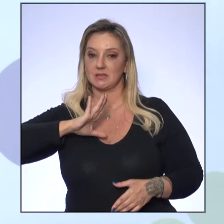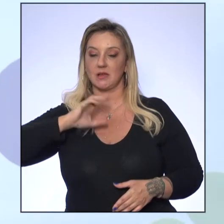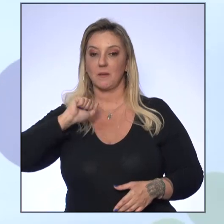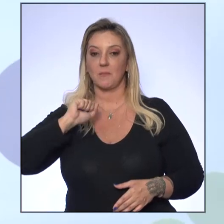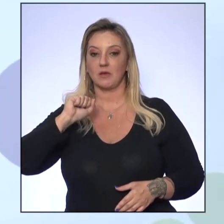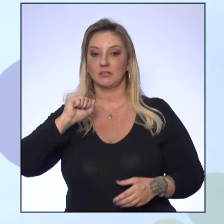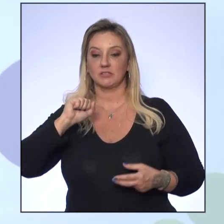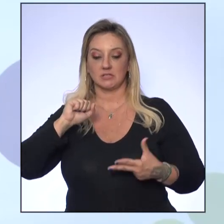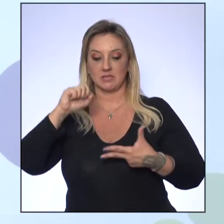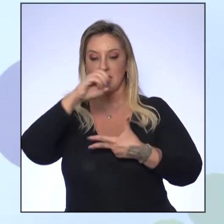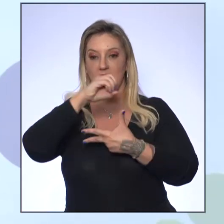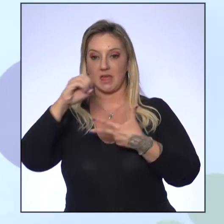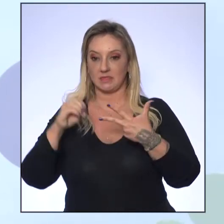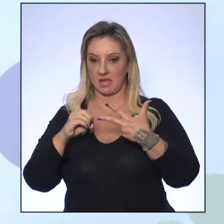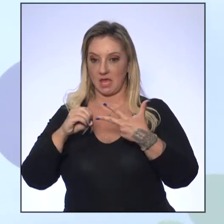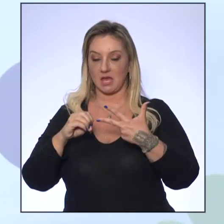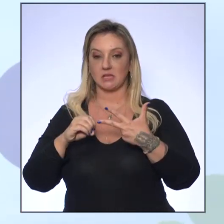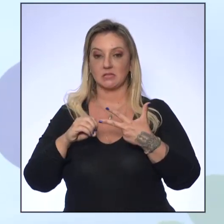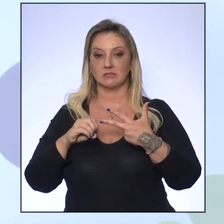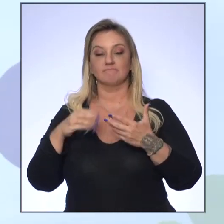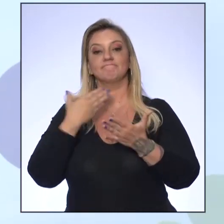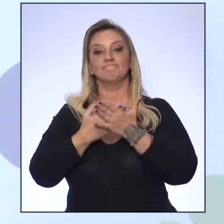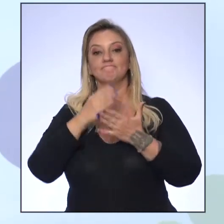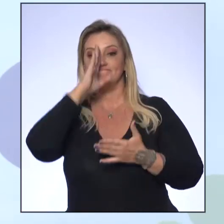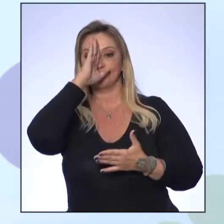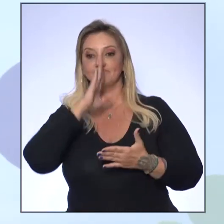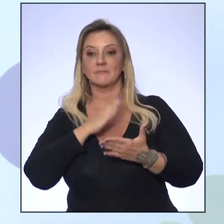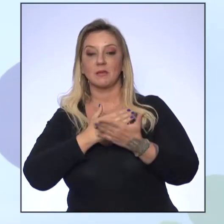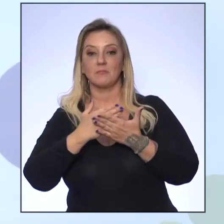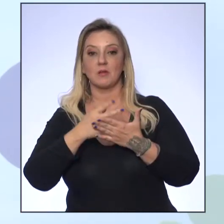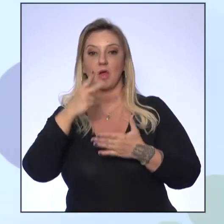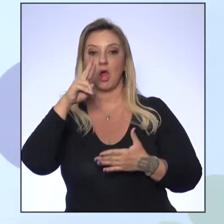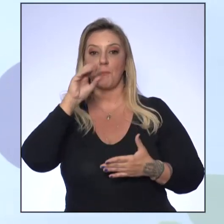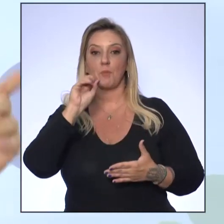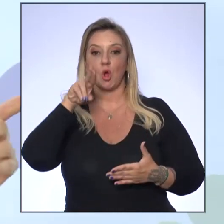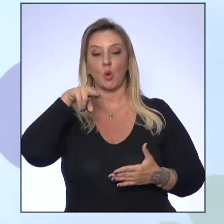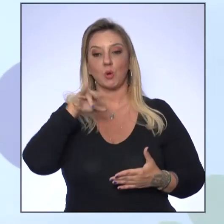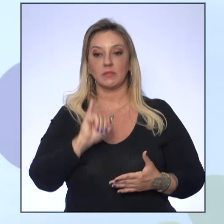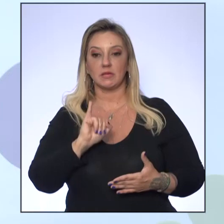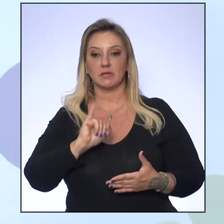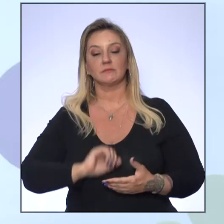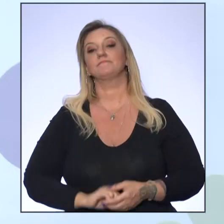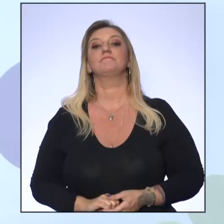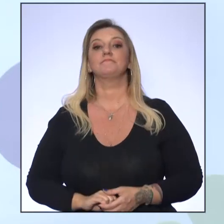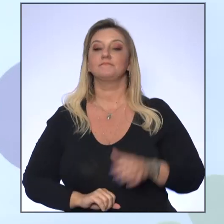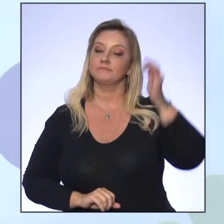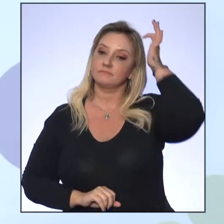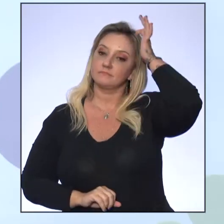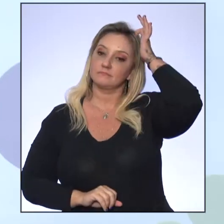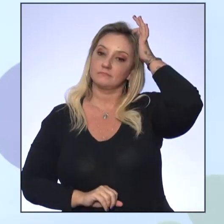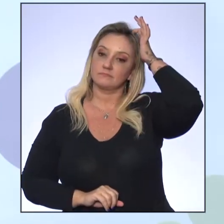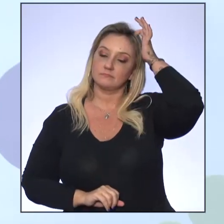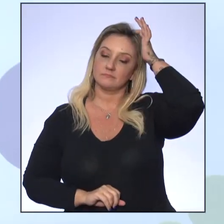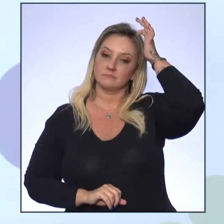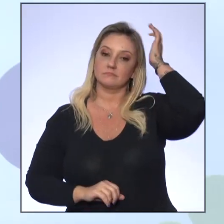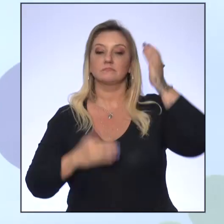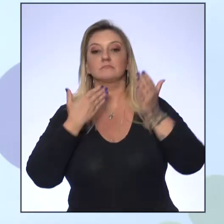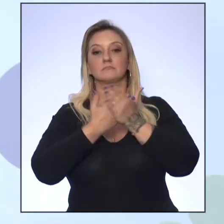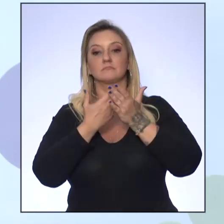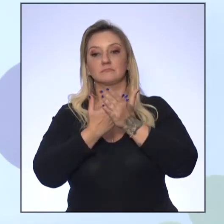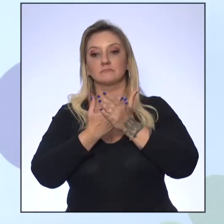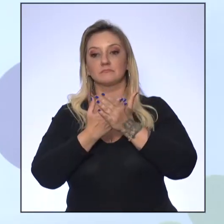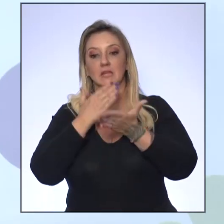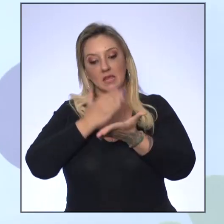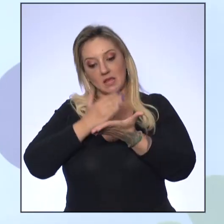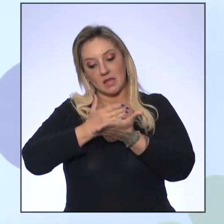fazer o Enem e estudar gratuitamente a partir do ProUni. Você também pode estudar financiando